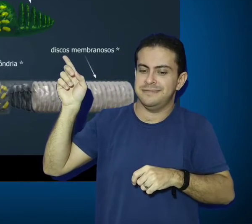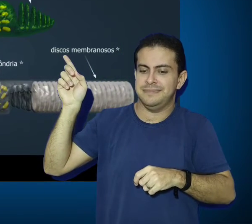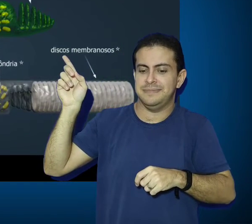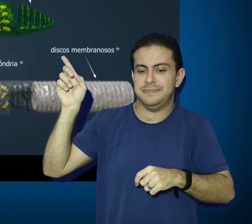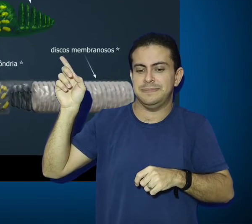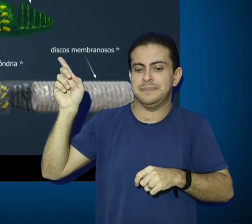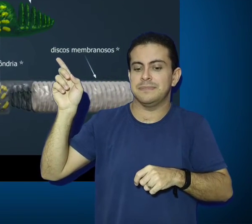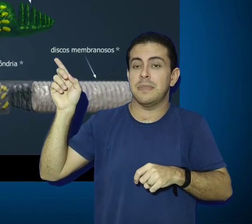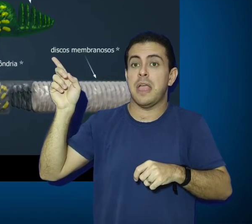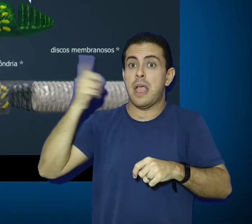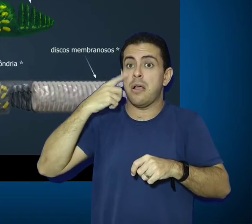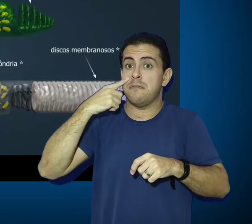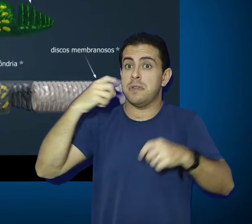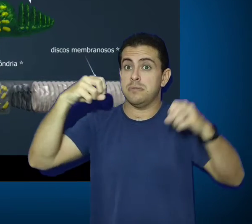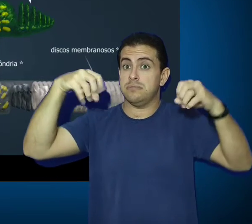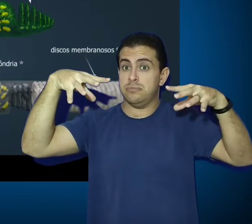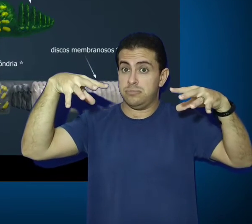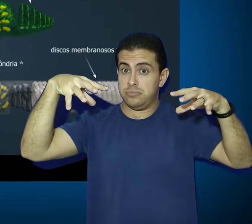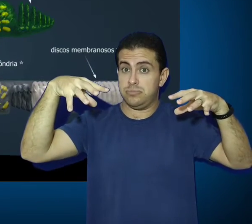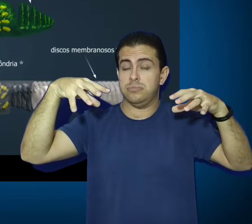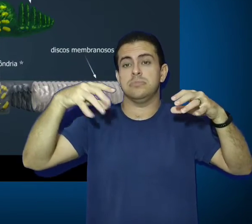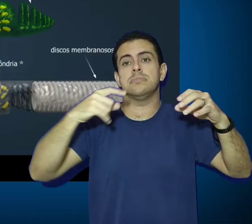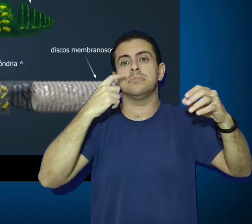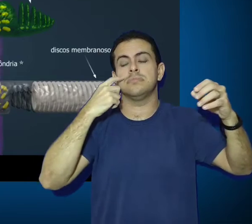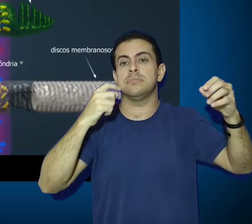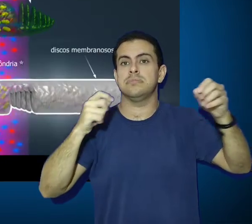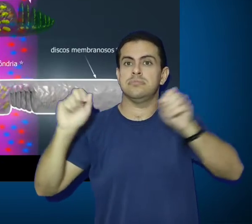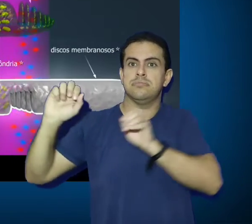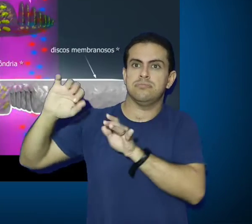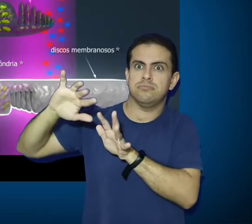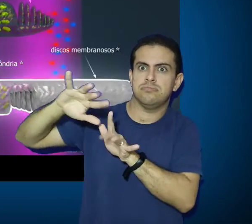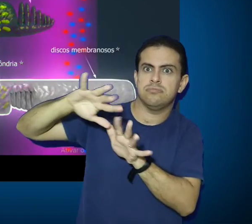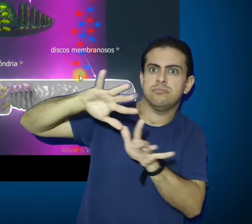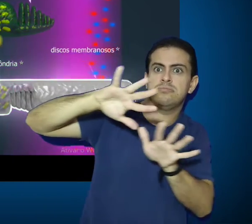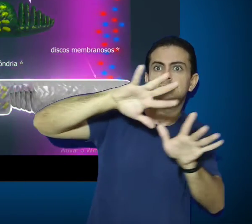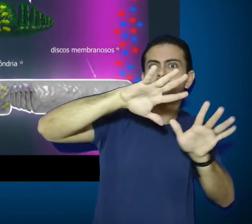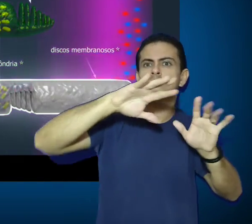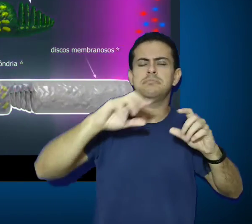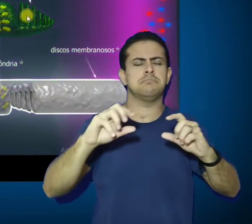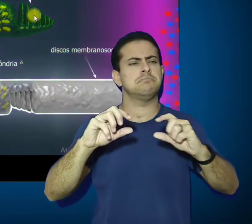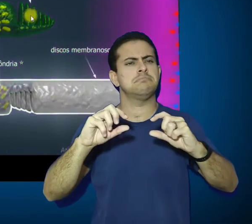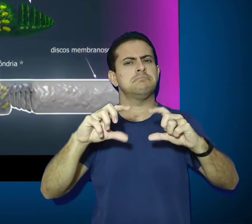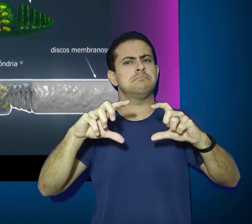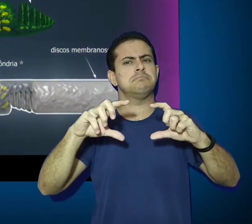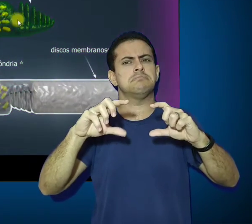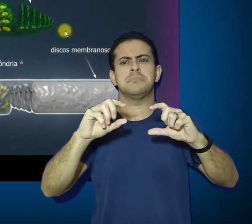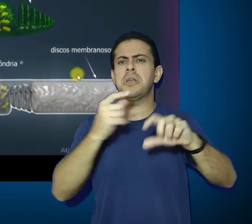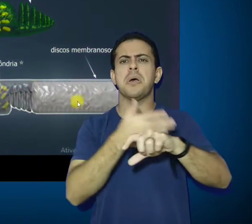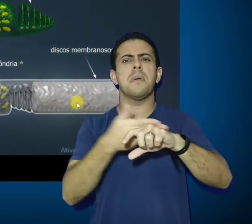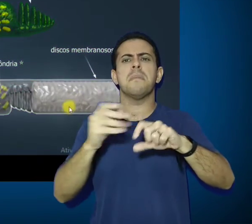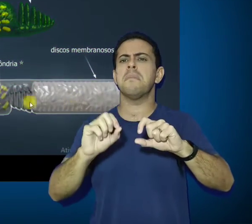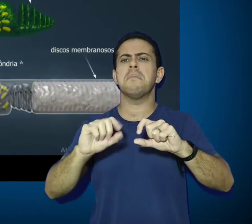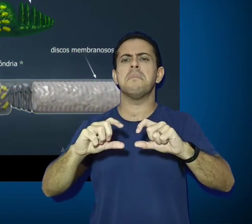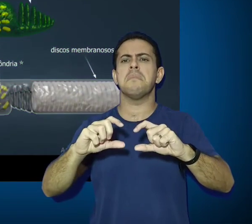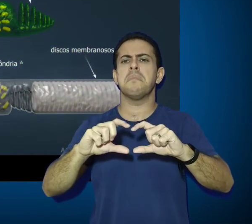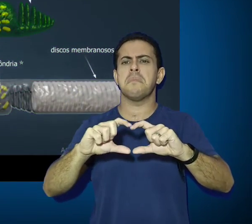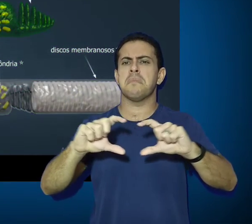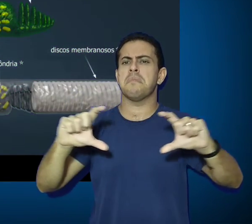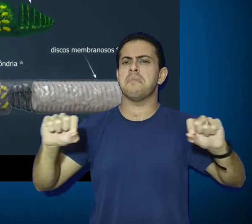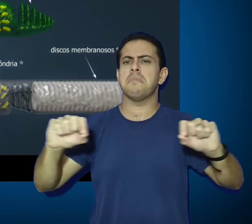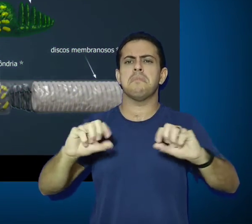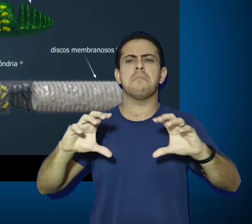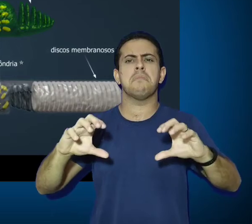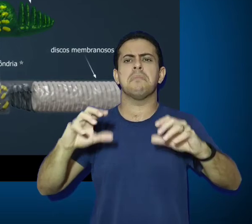Quando a intensidade luminosa for alta, aí você diz, professor, não era para a célula cone também reagir?